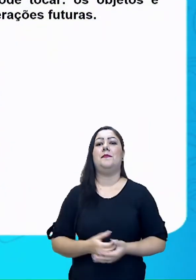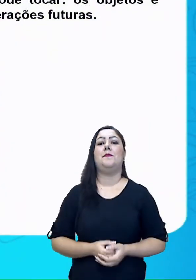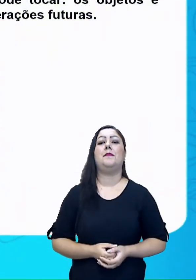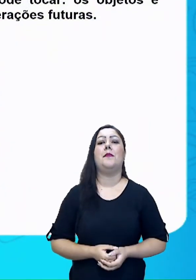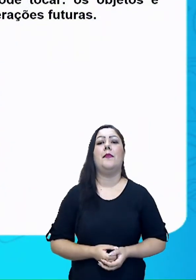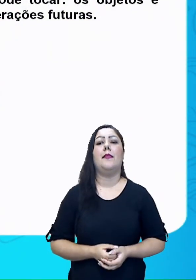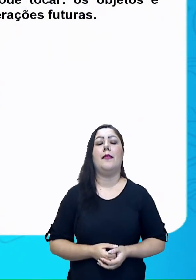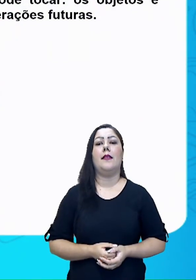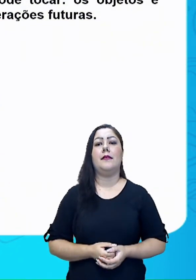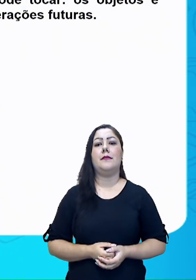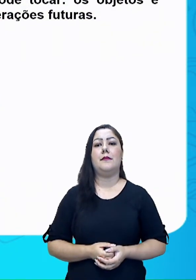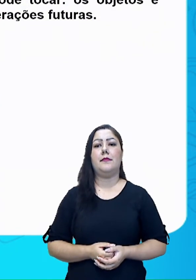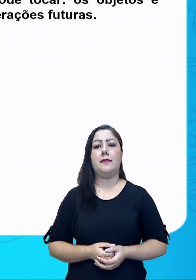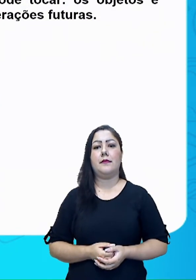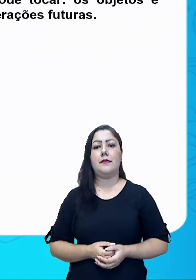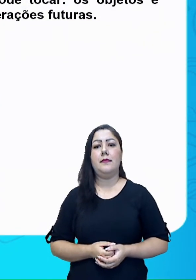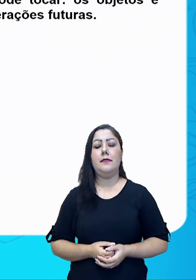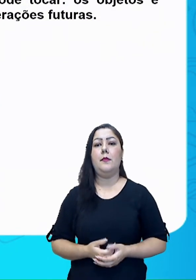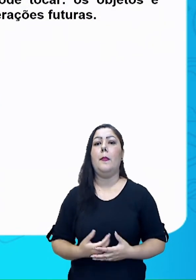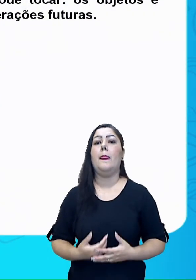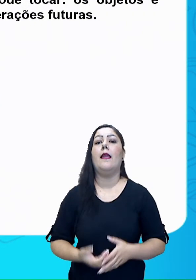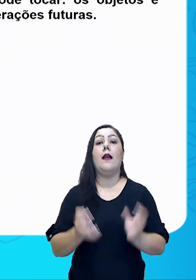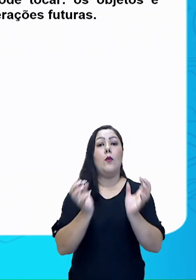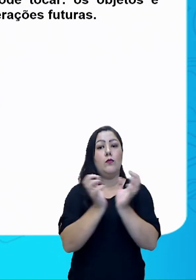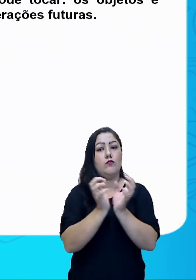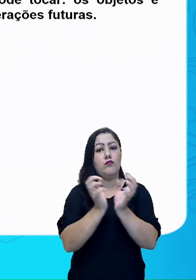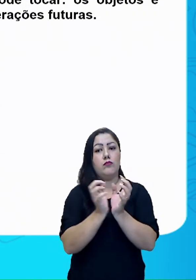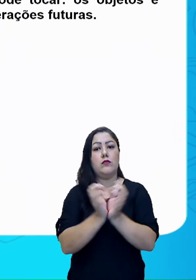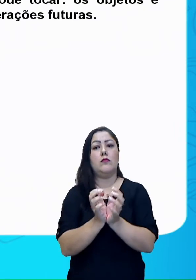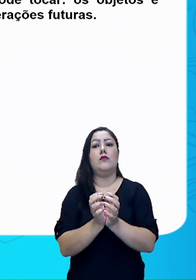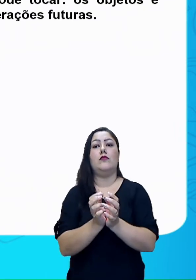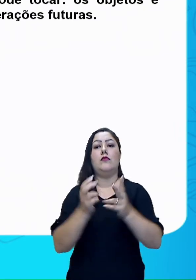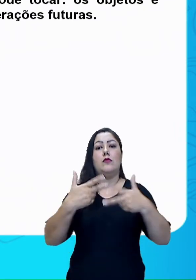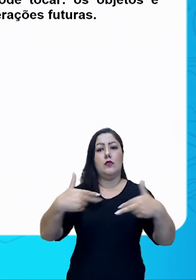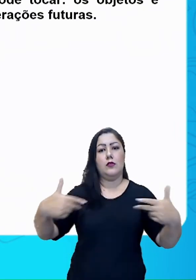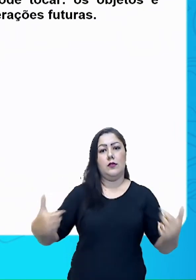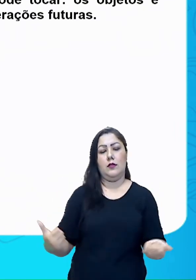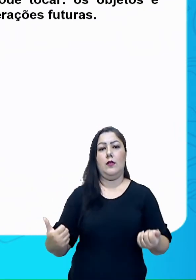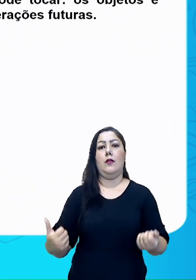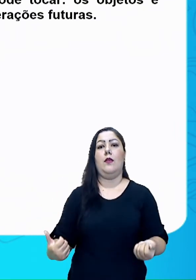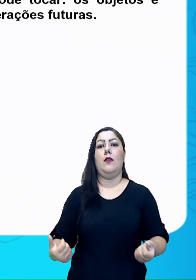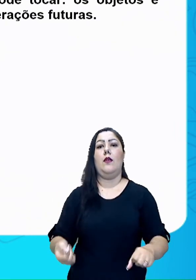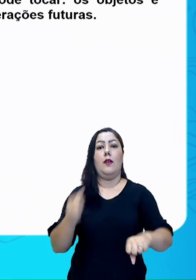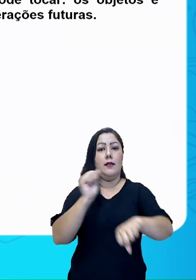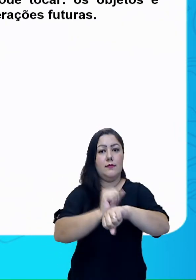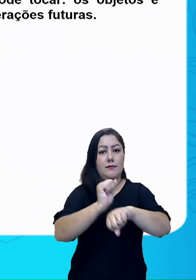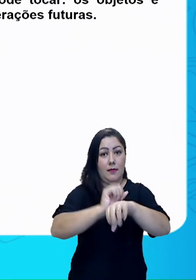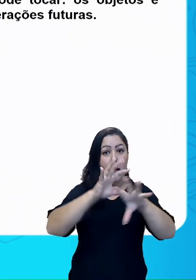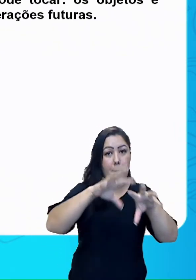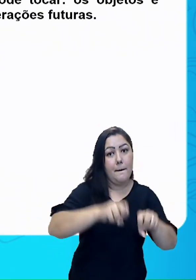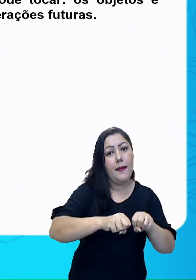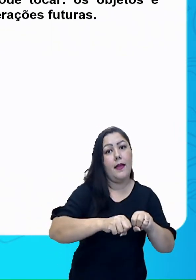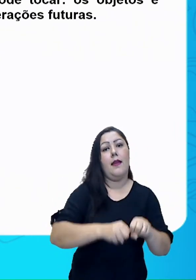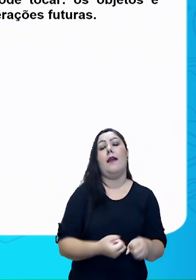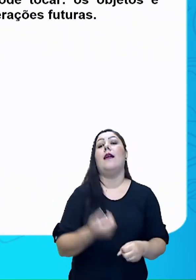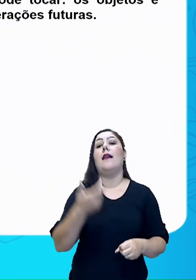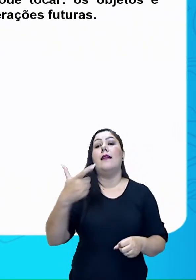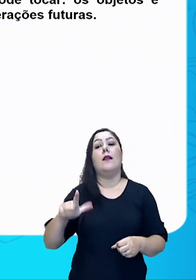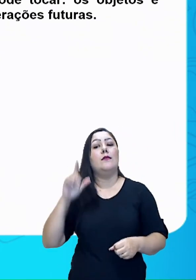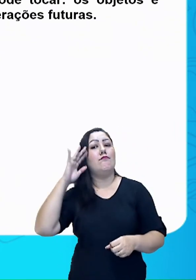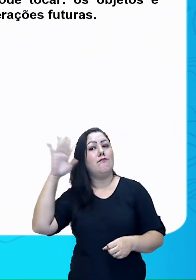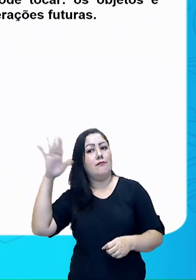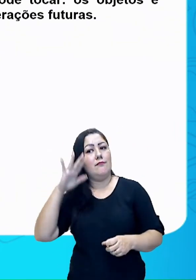Patrimônio material e imaterial é formado por tudo que está relacionado aos aspectos mais concretos da vida